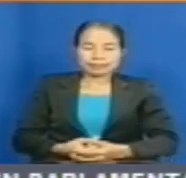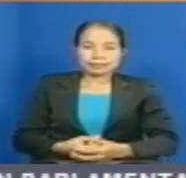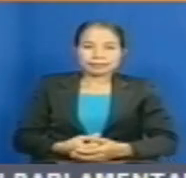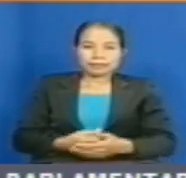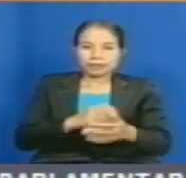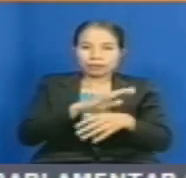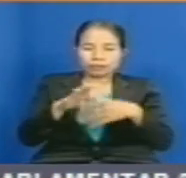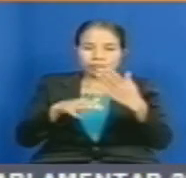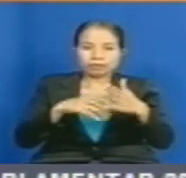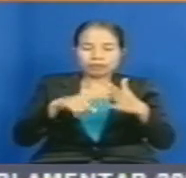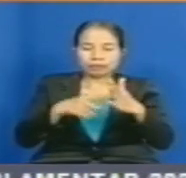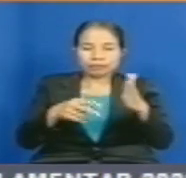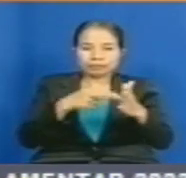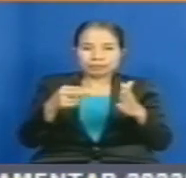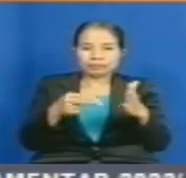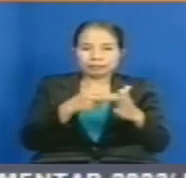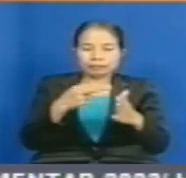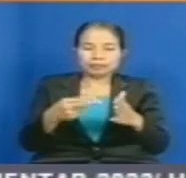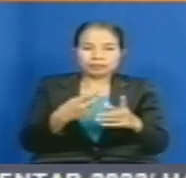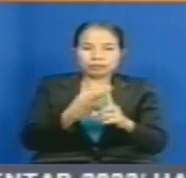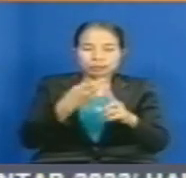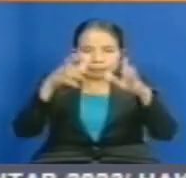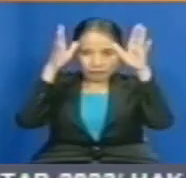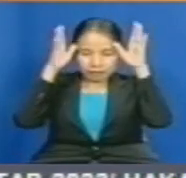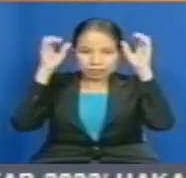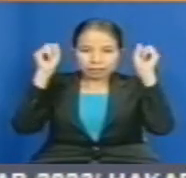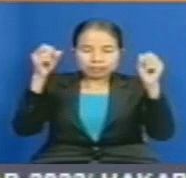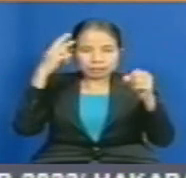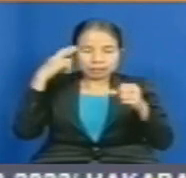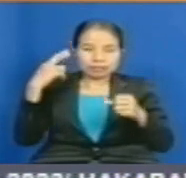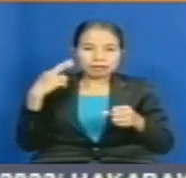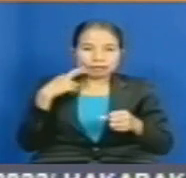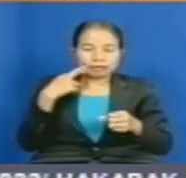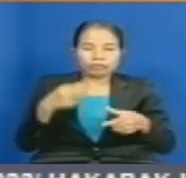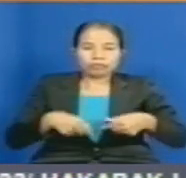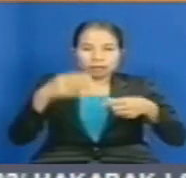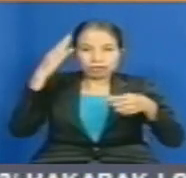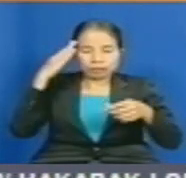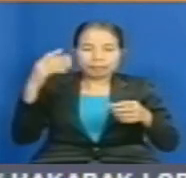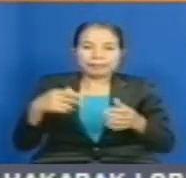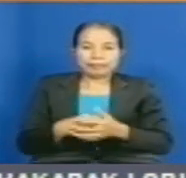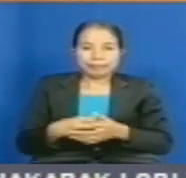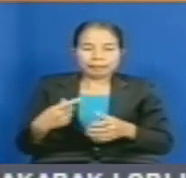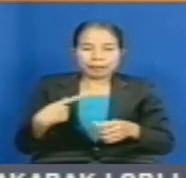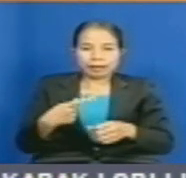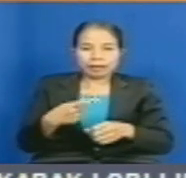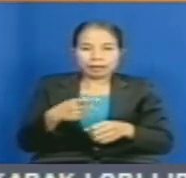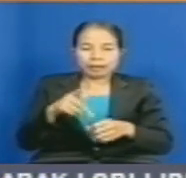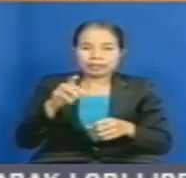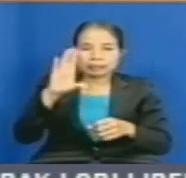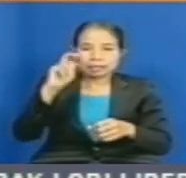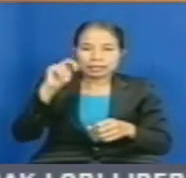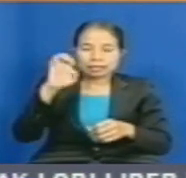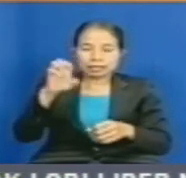Malukare na insira itahu informasaun husi Presidente Republika Zuzera Muzorta desafia organ eleitoral sene ho estai atu